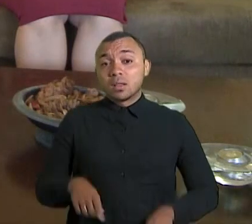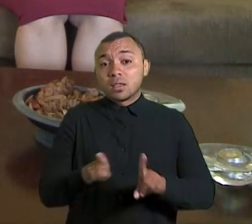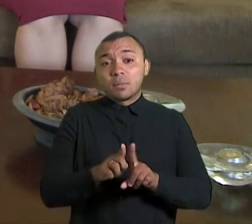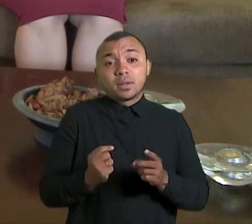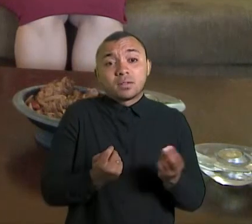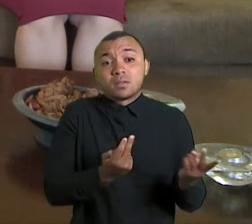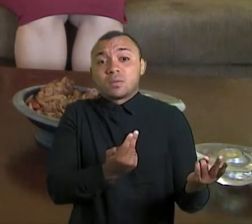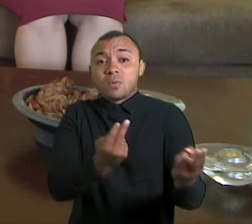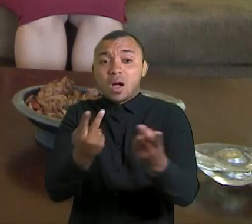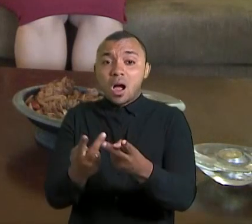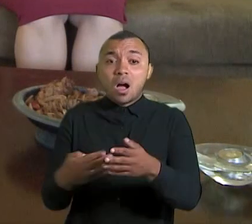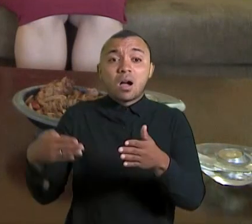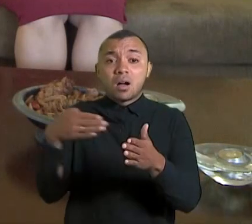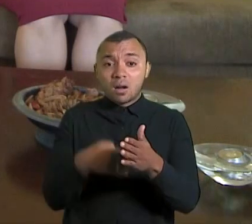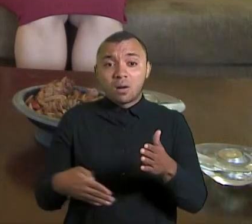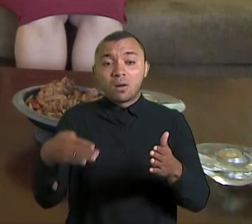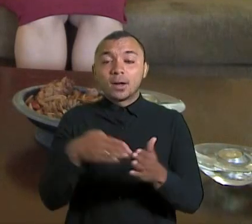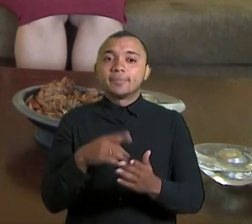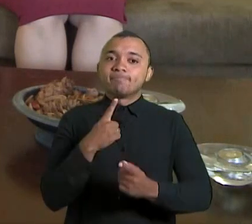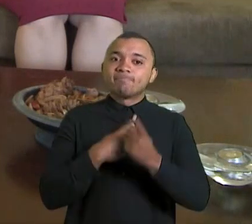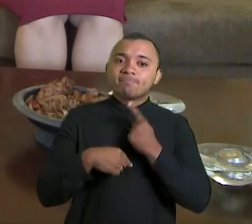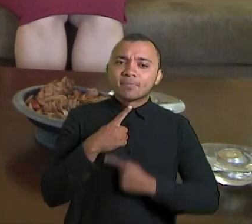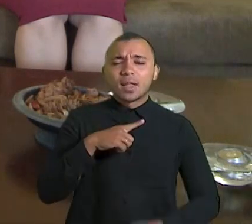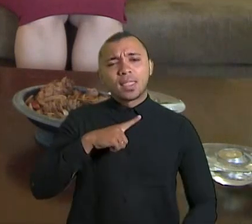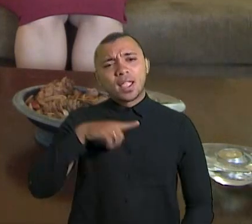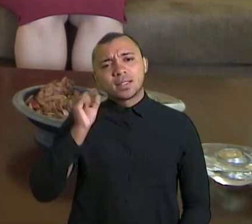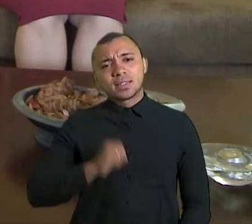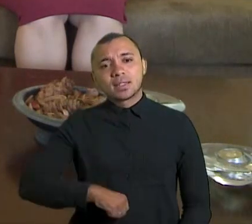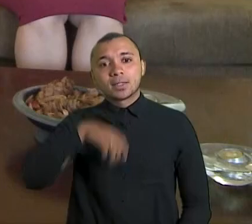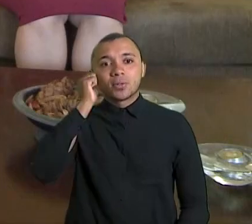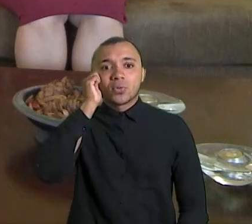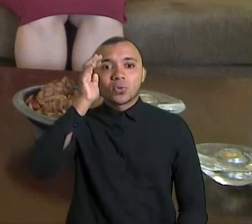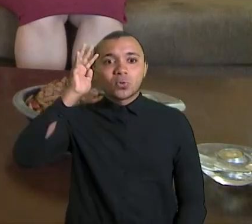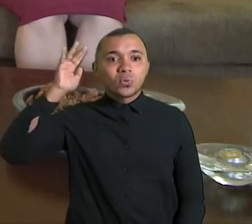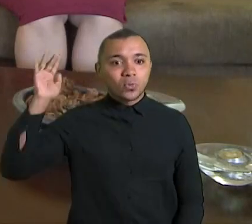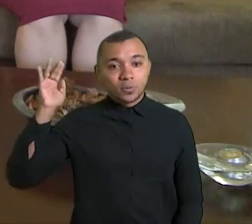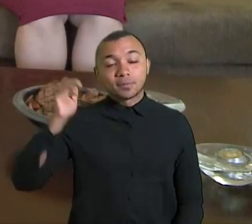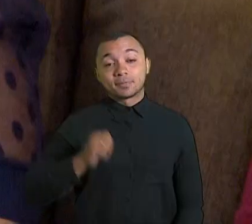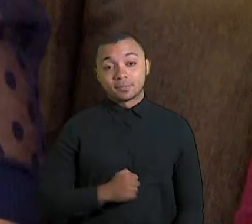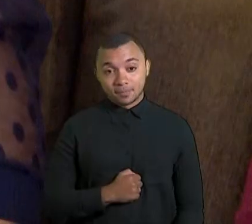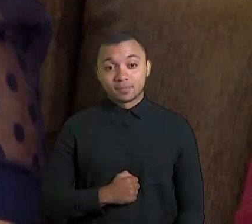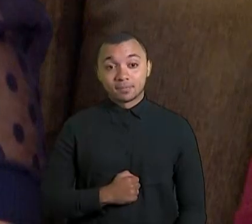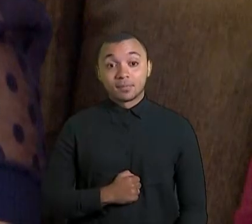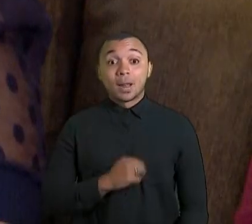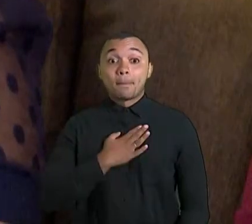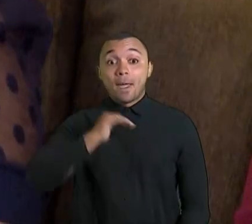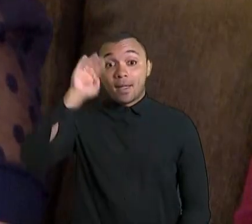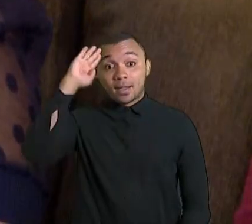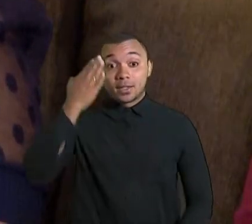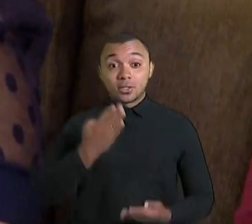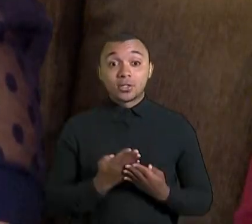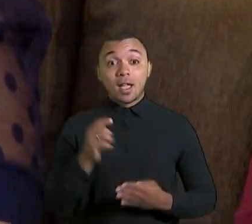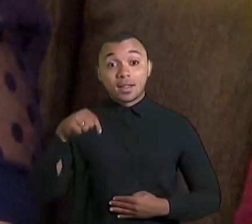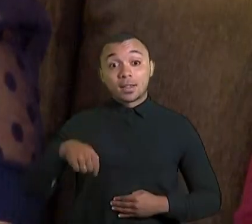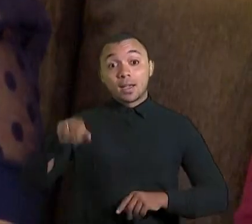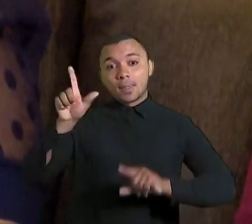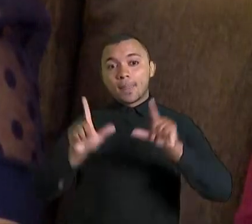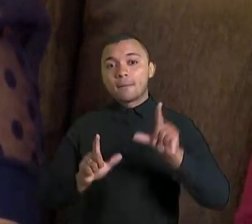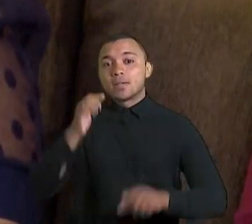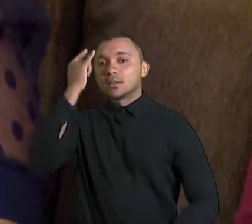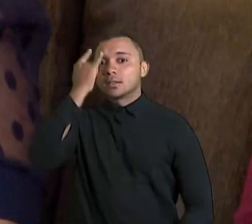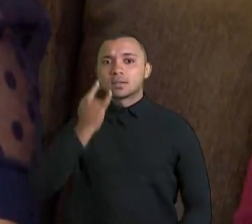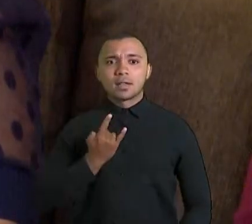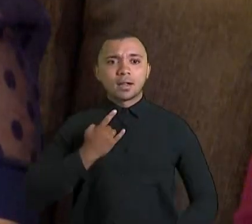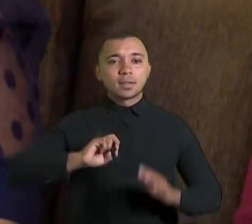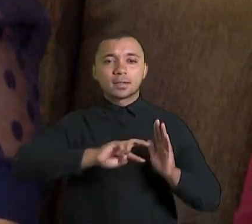dificuldades. Ela tem desejos, ela tem sonhos, ela tem aspirações. Então, eu acredito que este programa seja